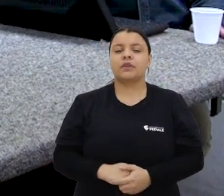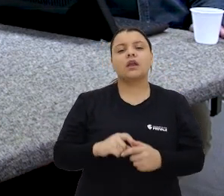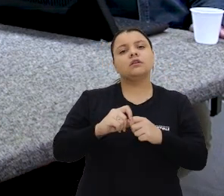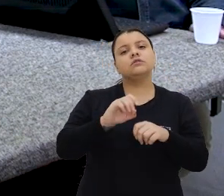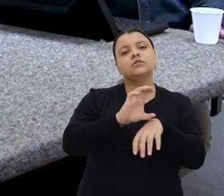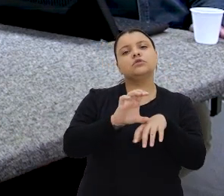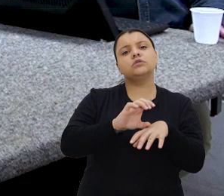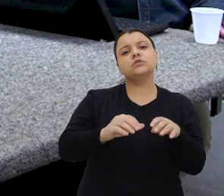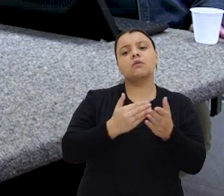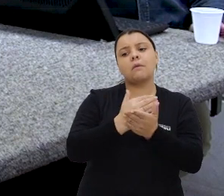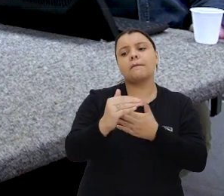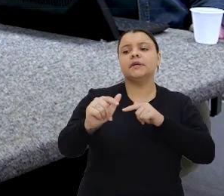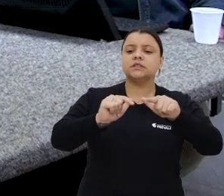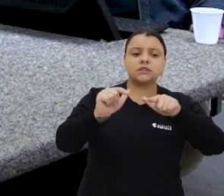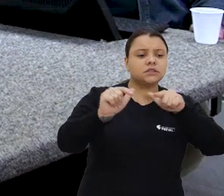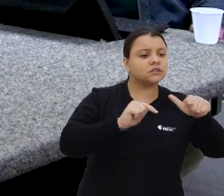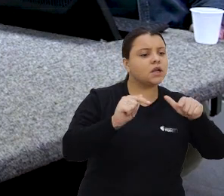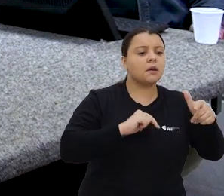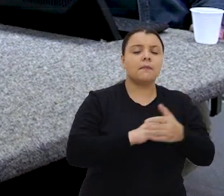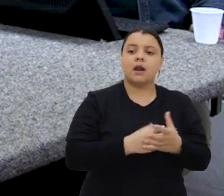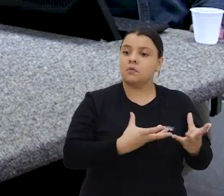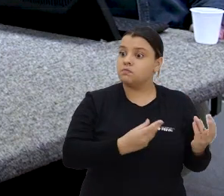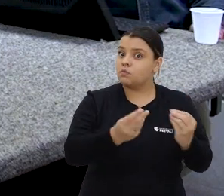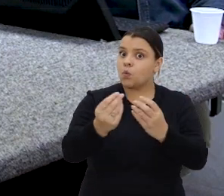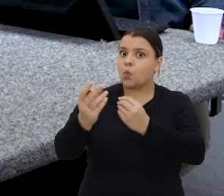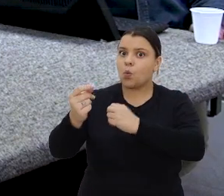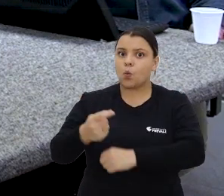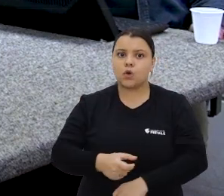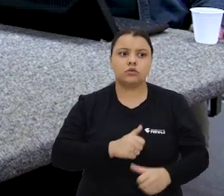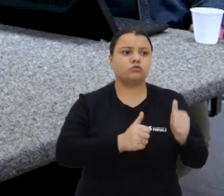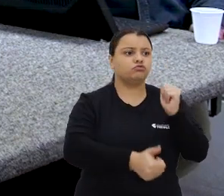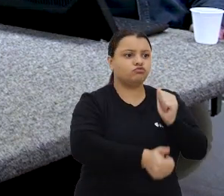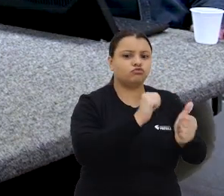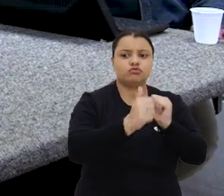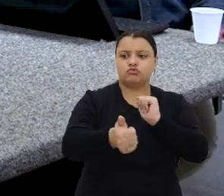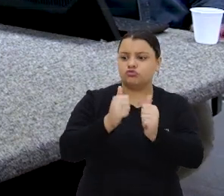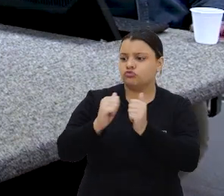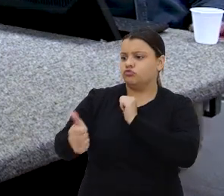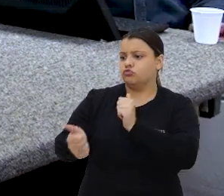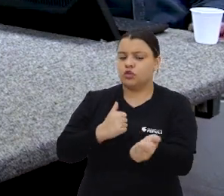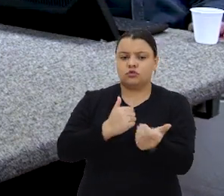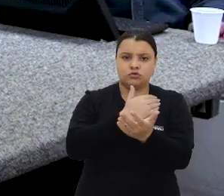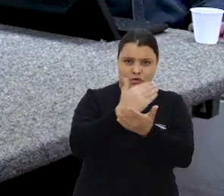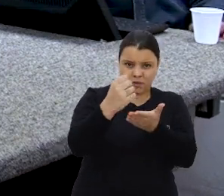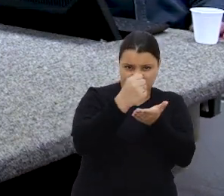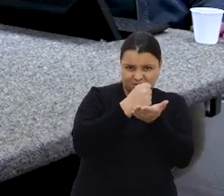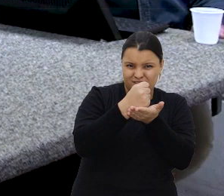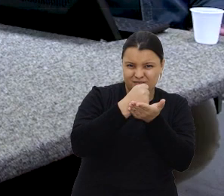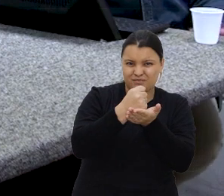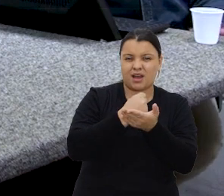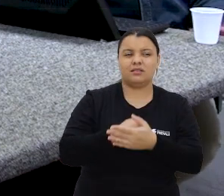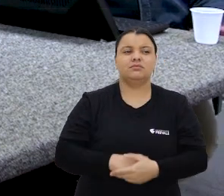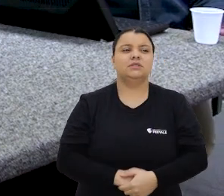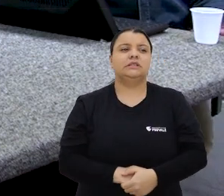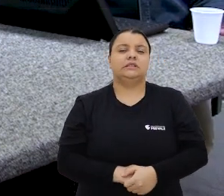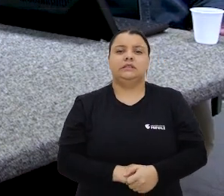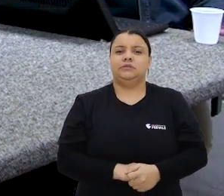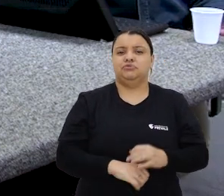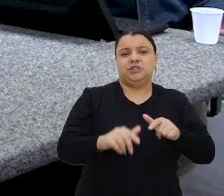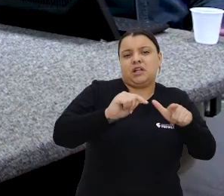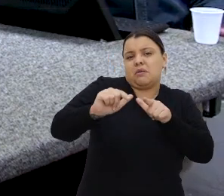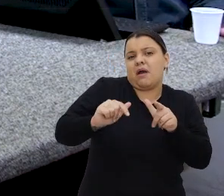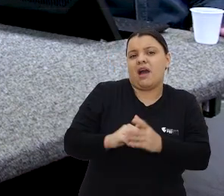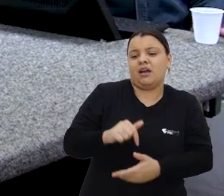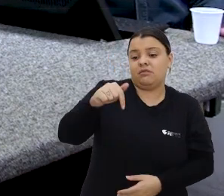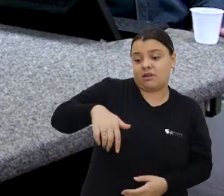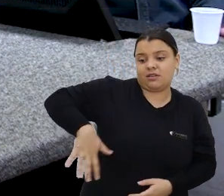comecei a trabalhar em muitas categorias de base, né? Jogos amadores, jogos municipais, jogos de empresas. Aqui na região, eu